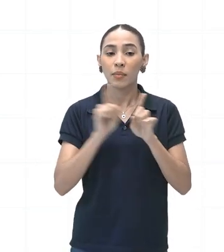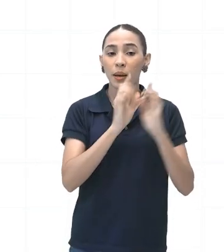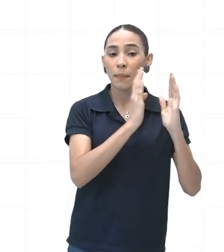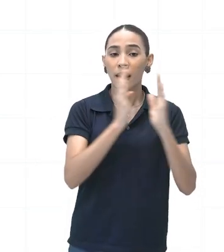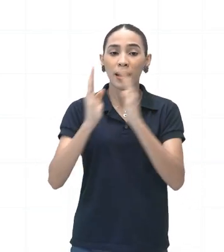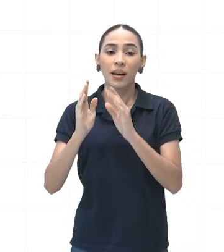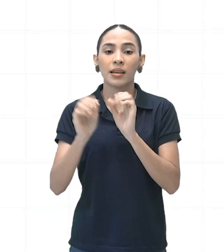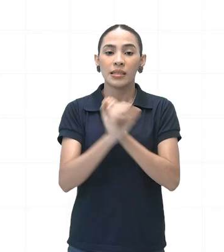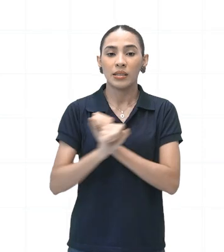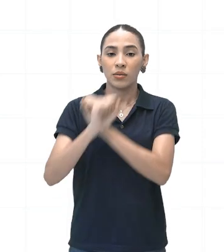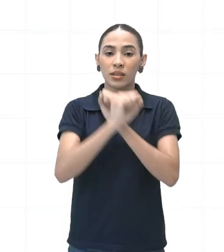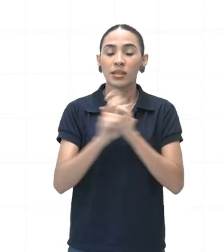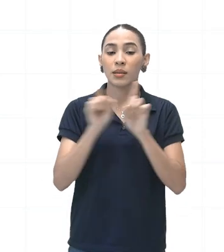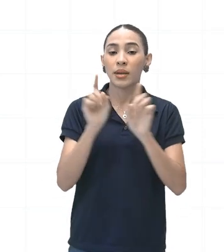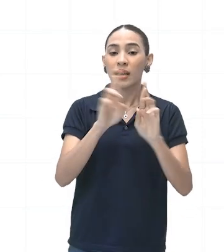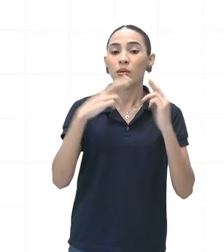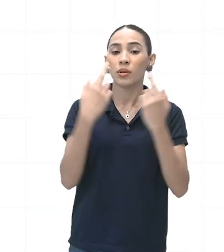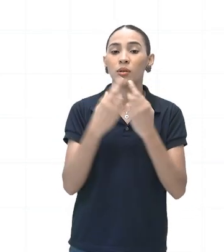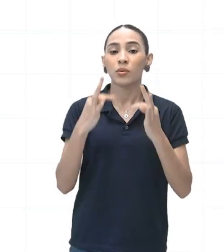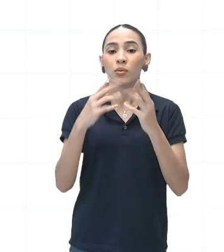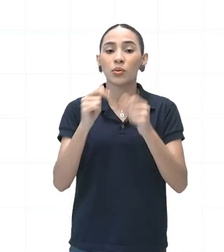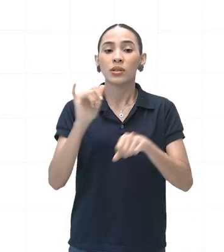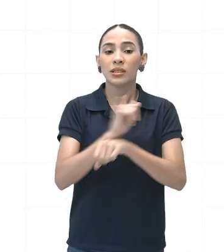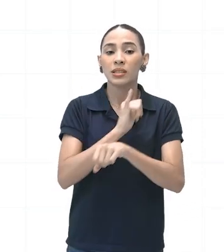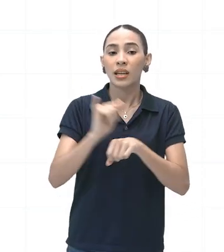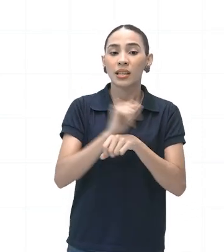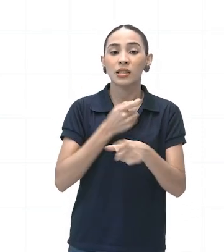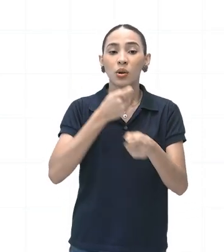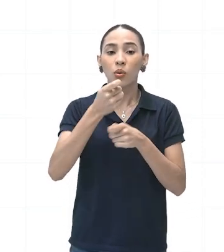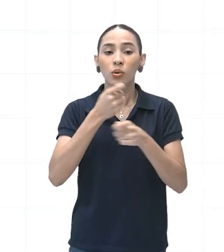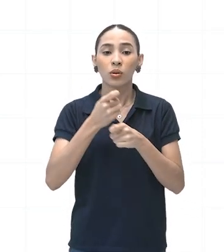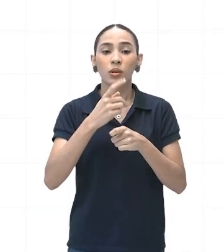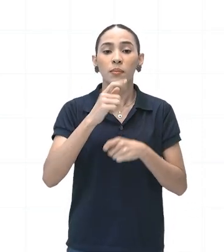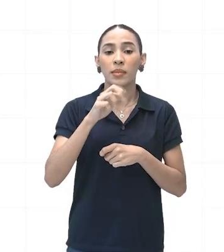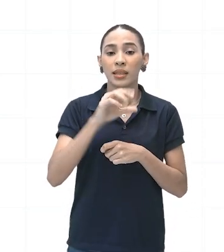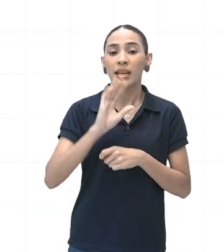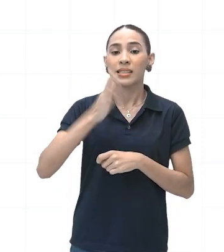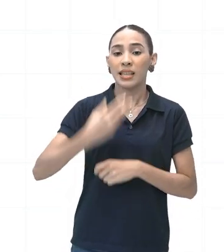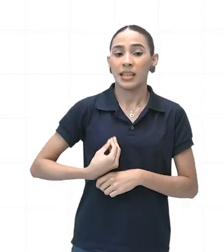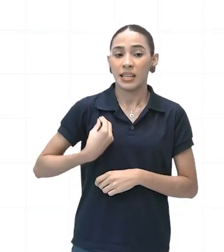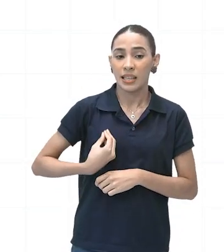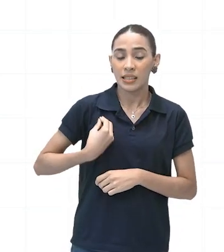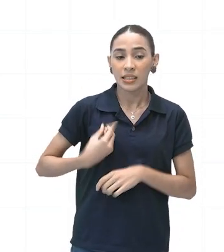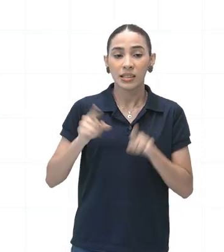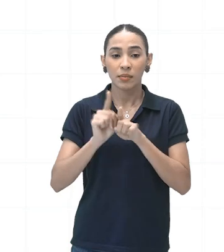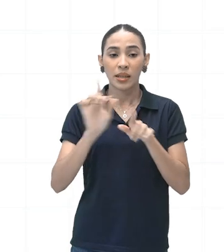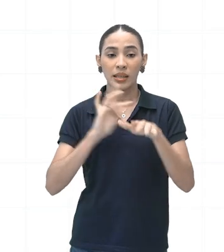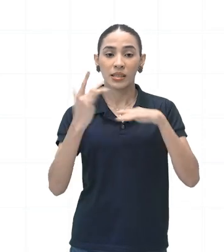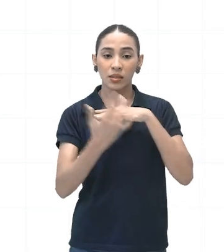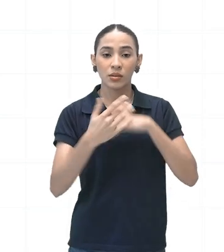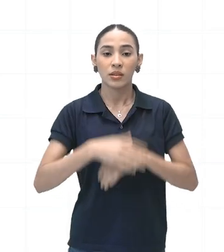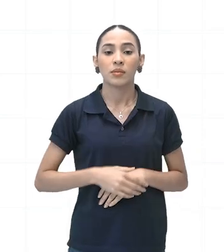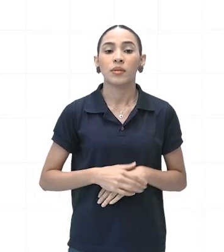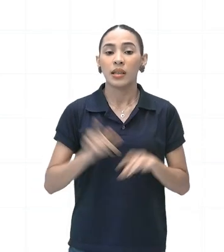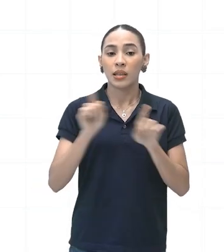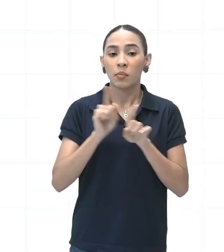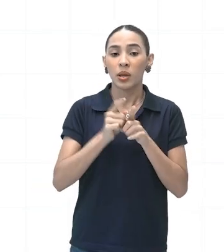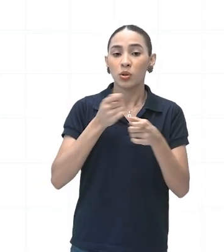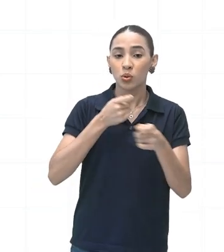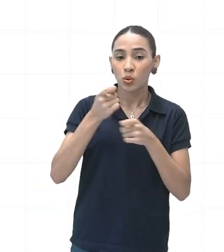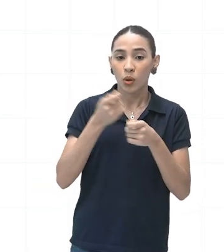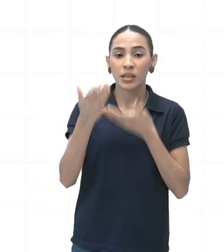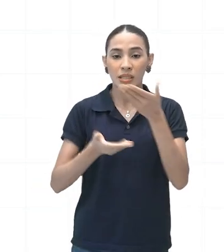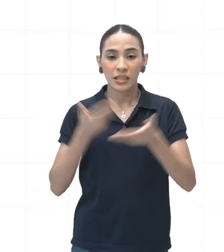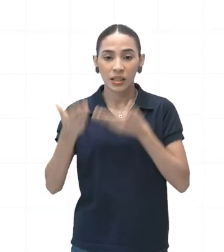de segurança, reunindo todas as ferramentas de controle parental que já existem nessas redes sociais, jogos